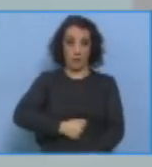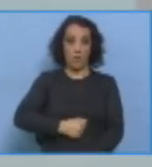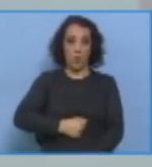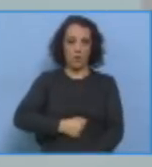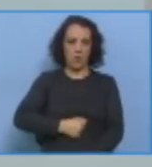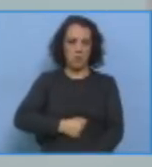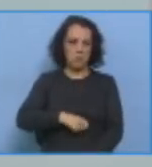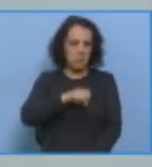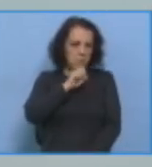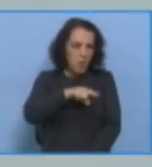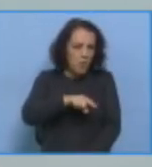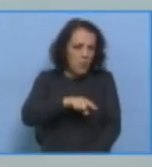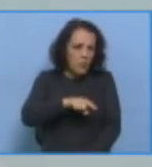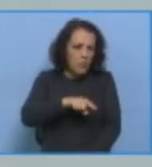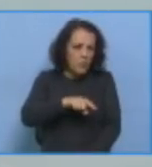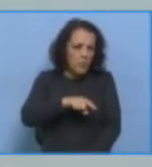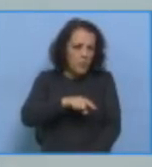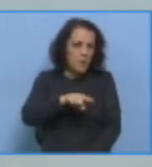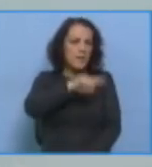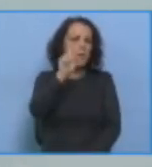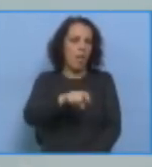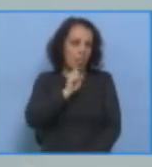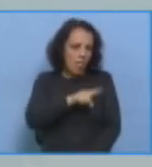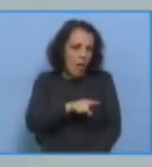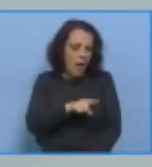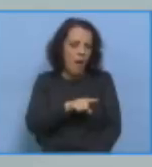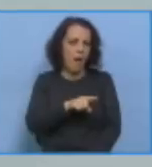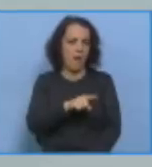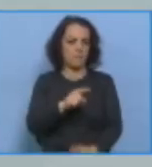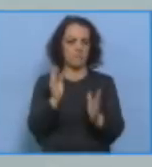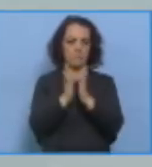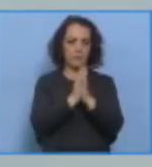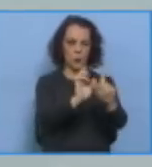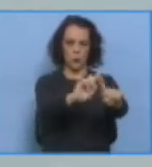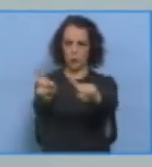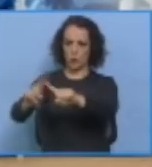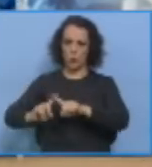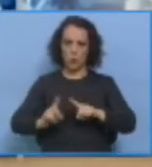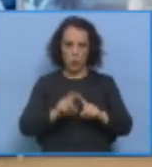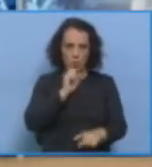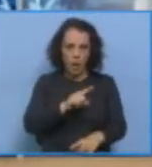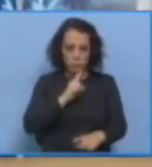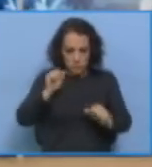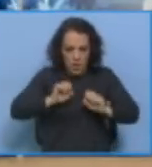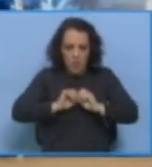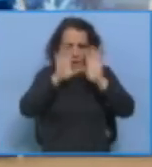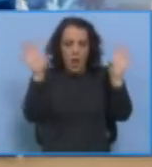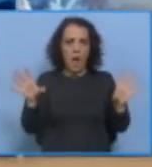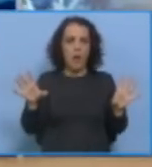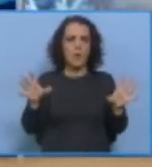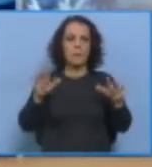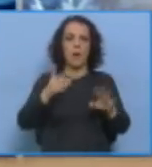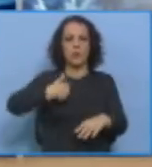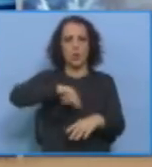é possível aí a convivência com uma pluralidade de religiões? Como claro que sim, mas isso, as